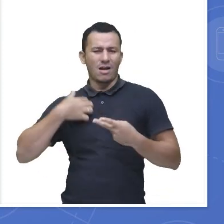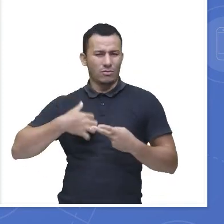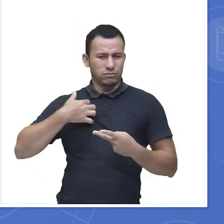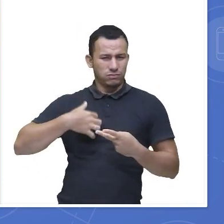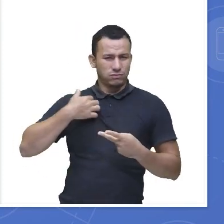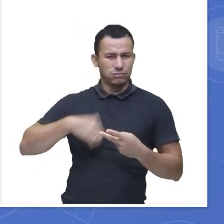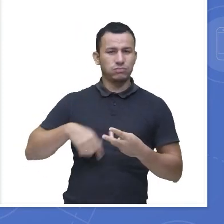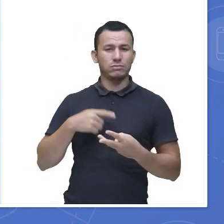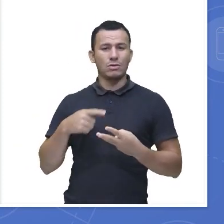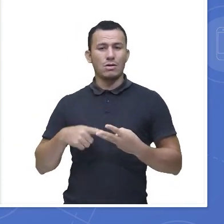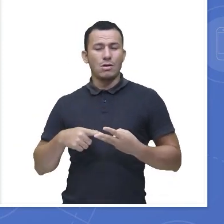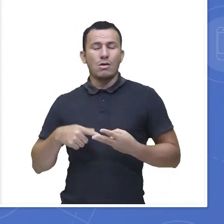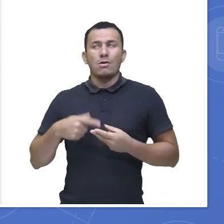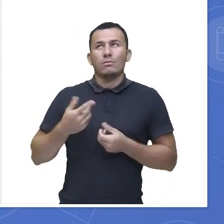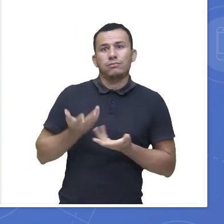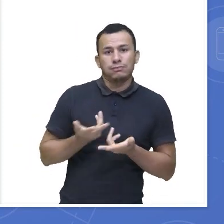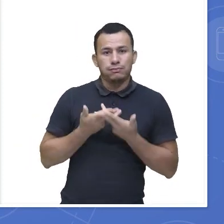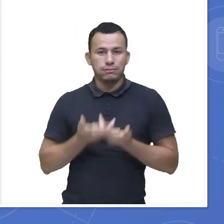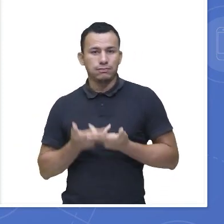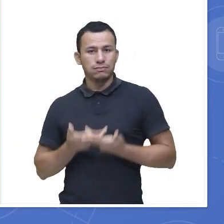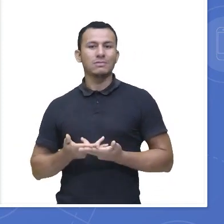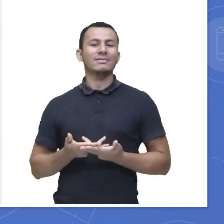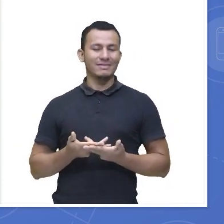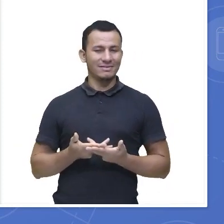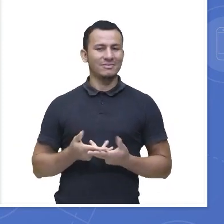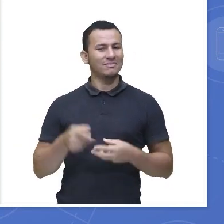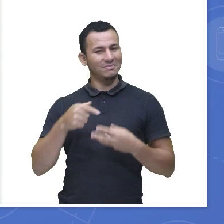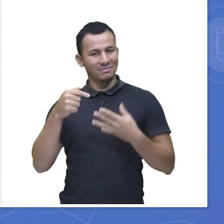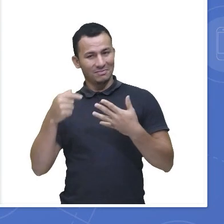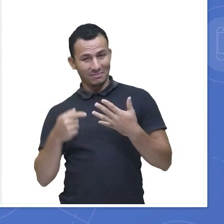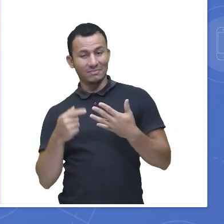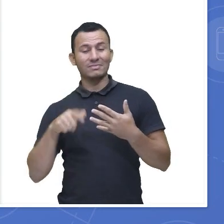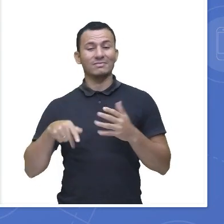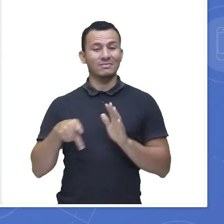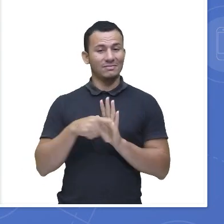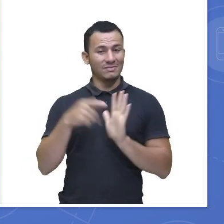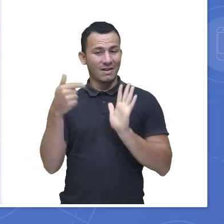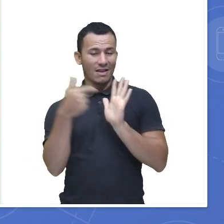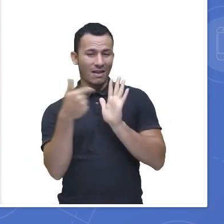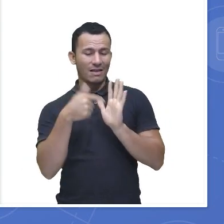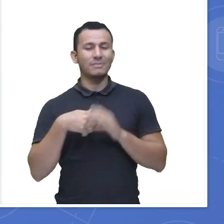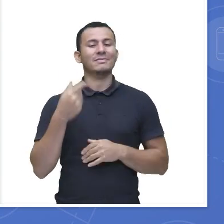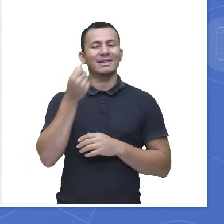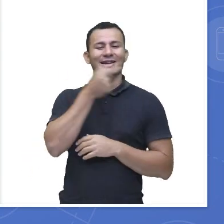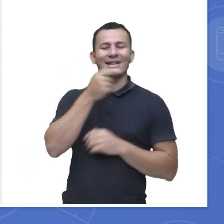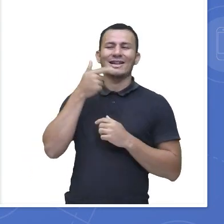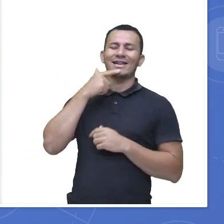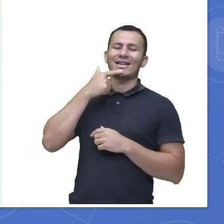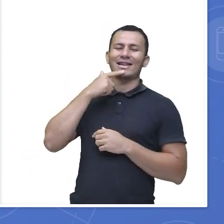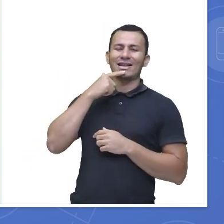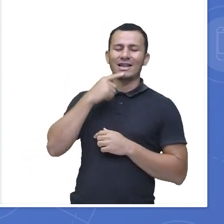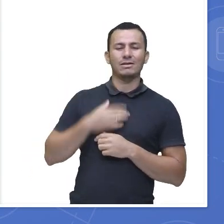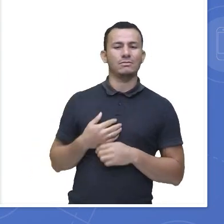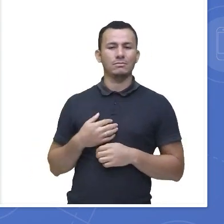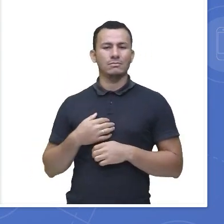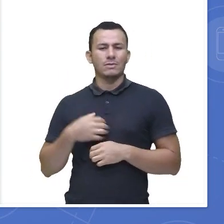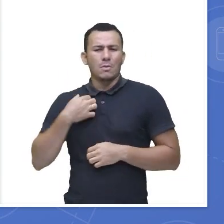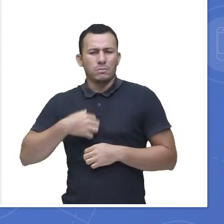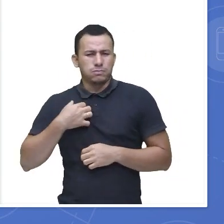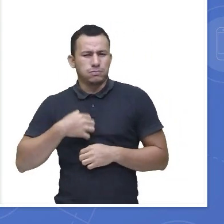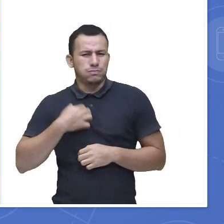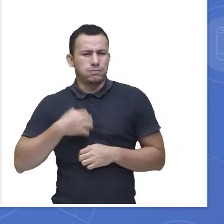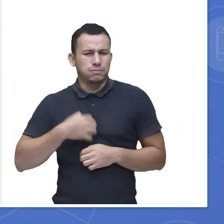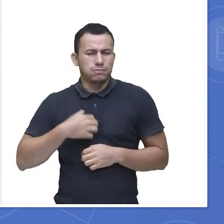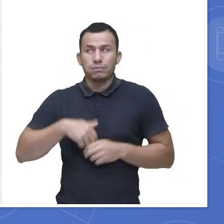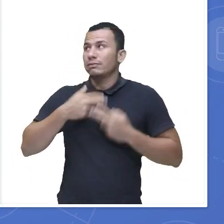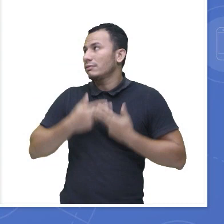ou aborrecimento. Então, olha aí a função da ironia, demonstrar humor, demonstrar irritação ou aborrecimento,